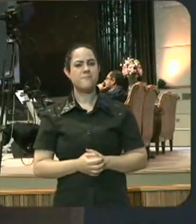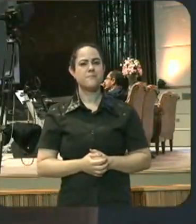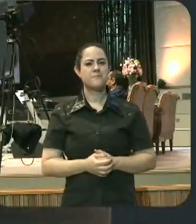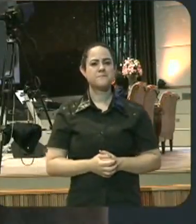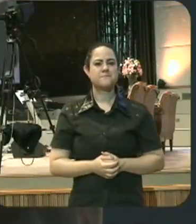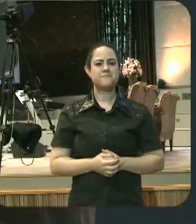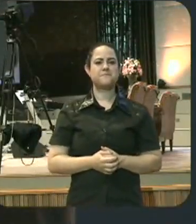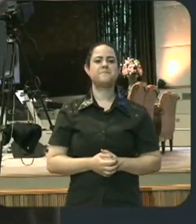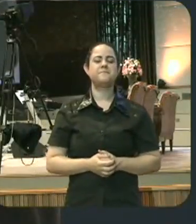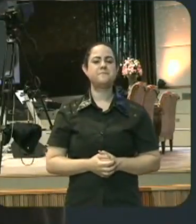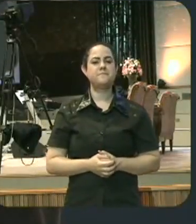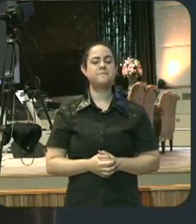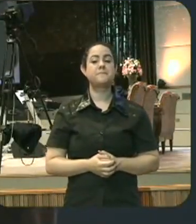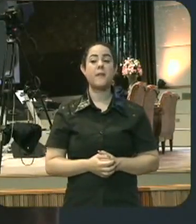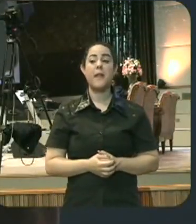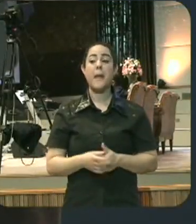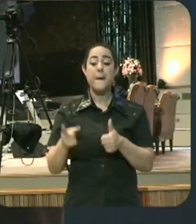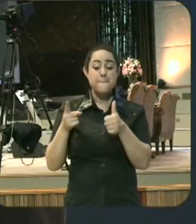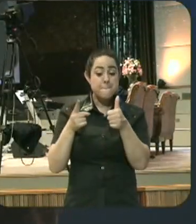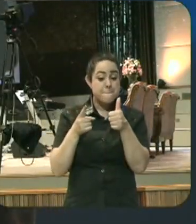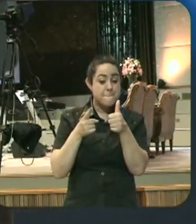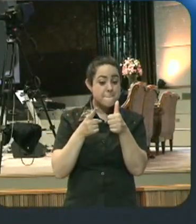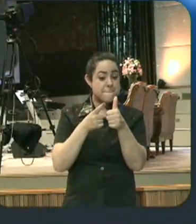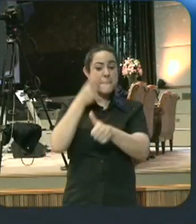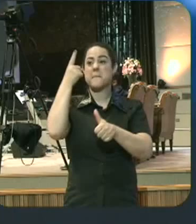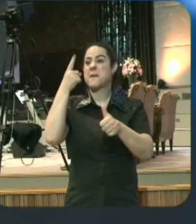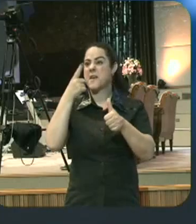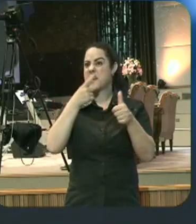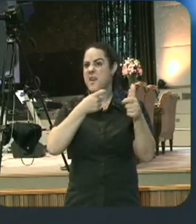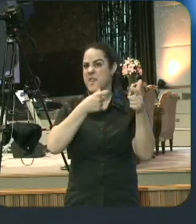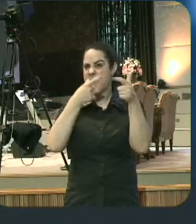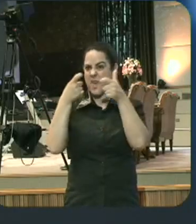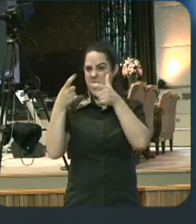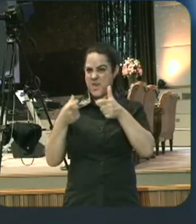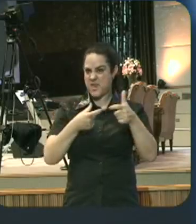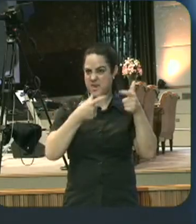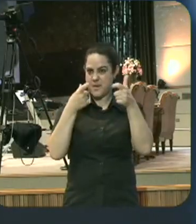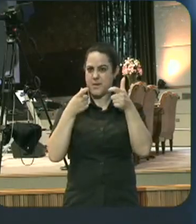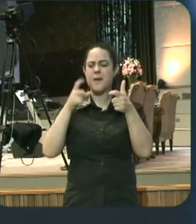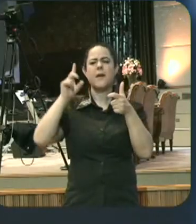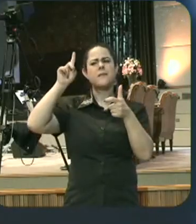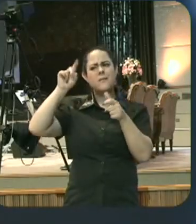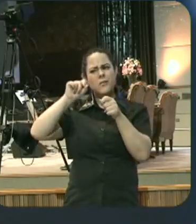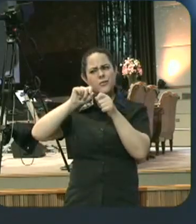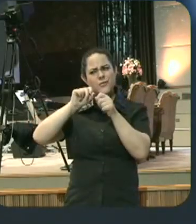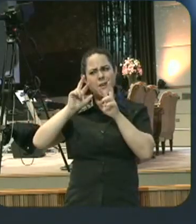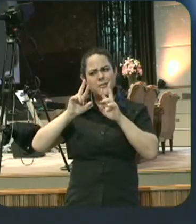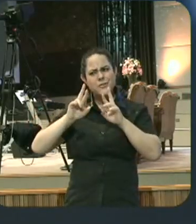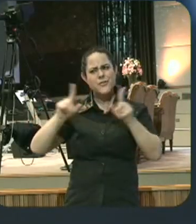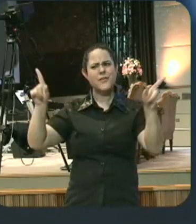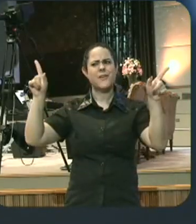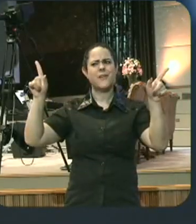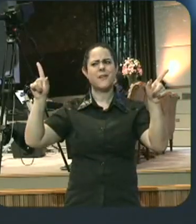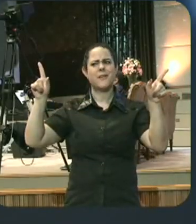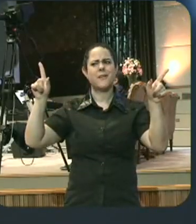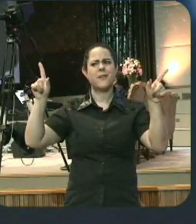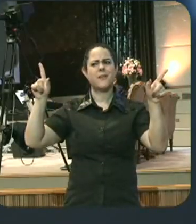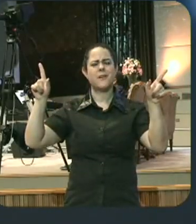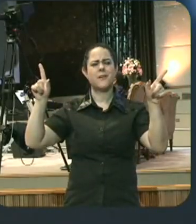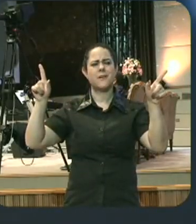E aí então, na primeira batalha, Deus faz algo diferente. Naquele